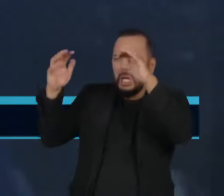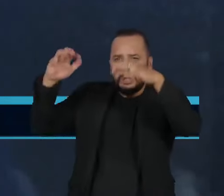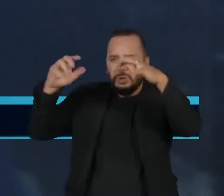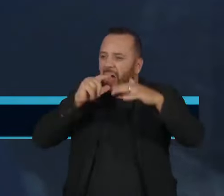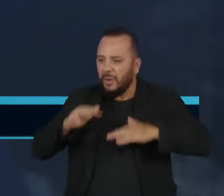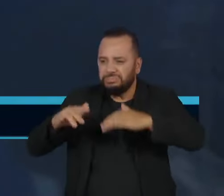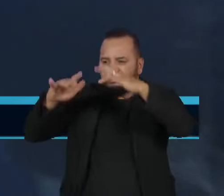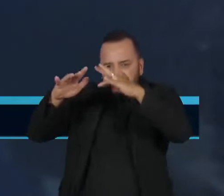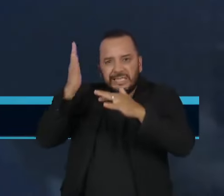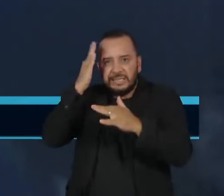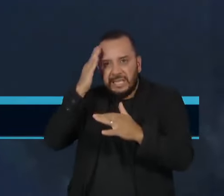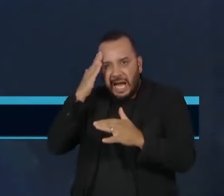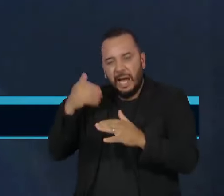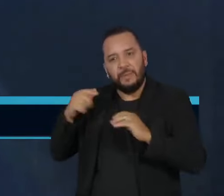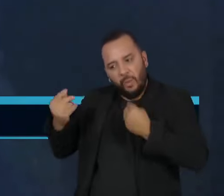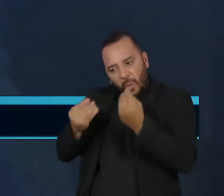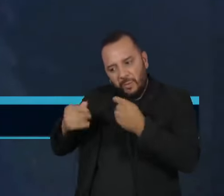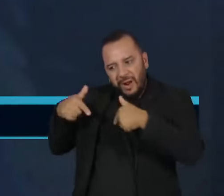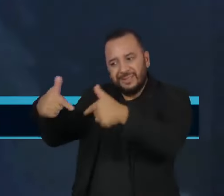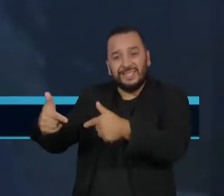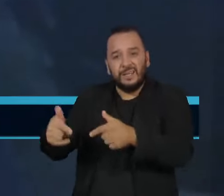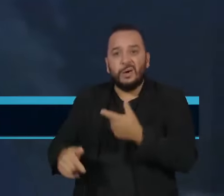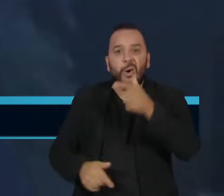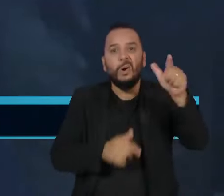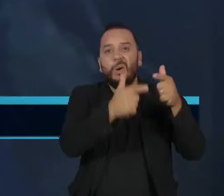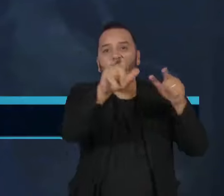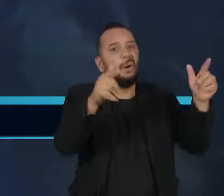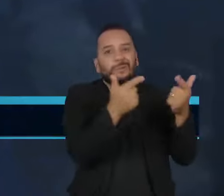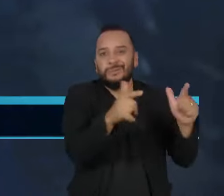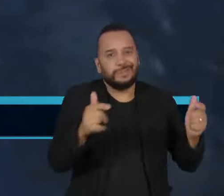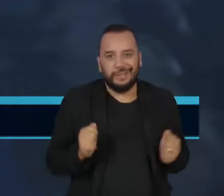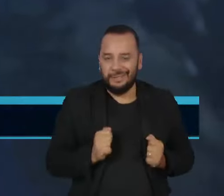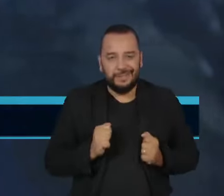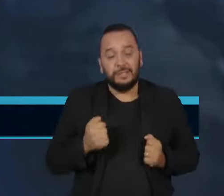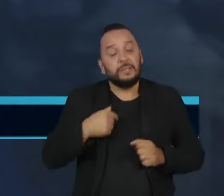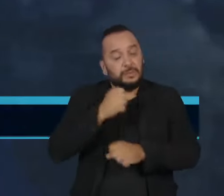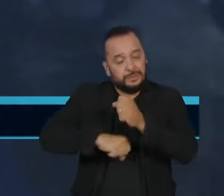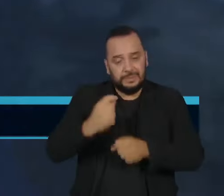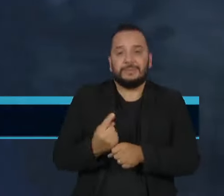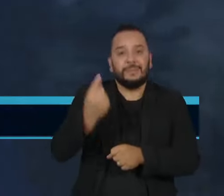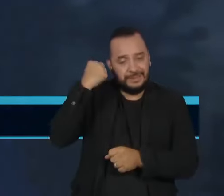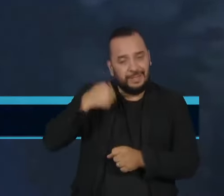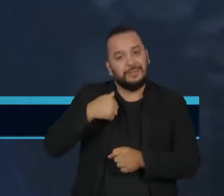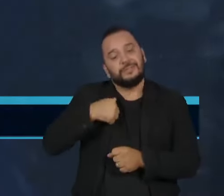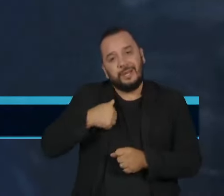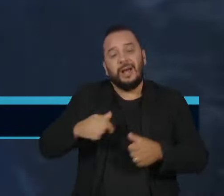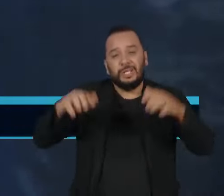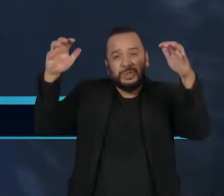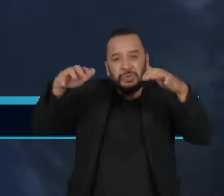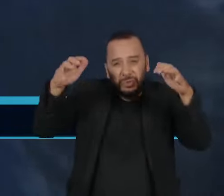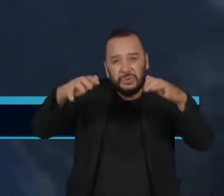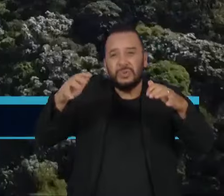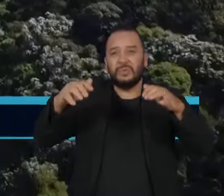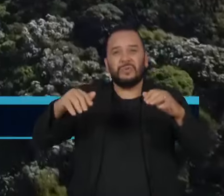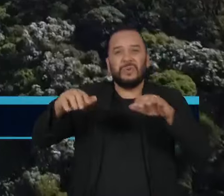extremos. Somente no ano passado, os desastres naturais causaram prejuízos de mais de 100 bilhões de reais em todo o